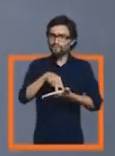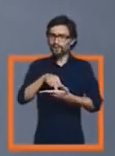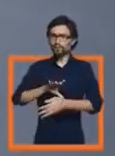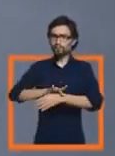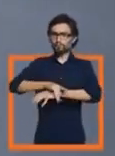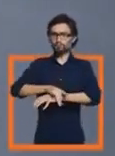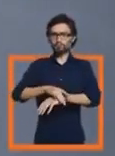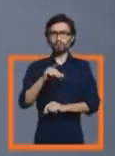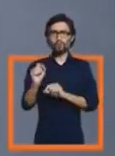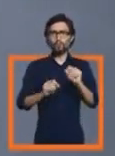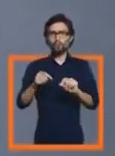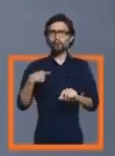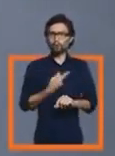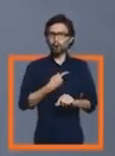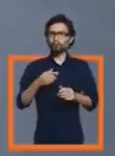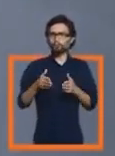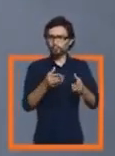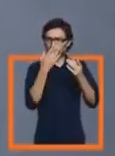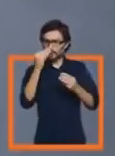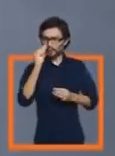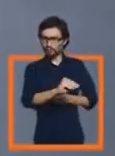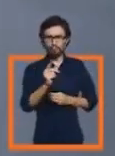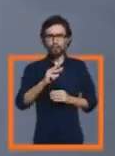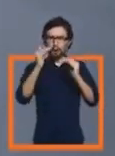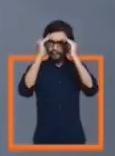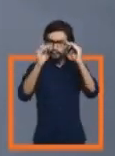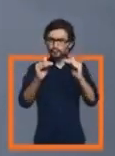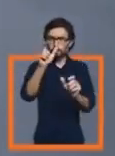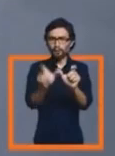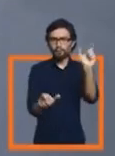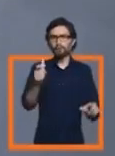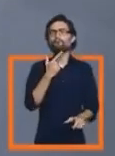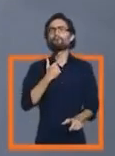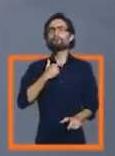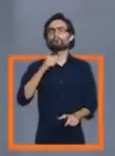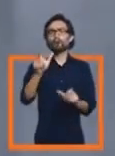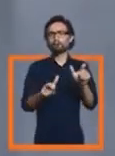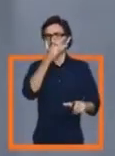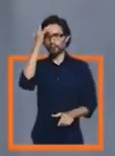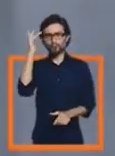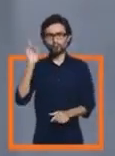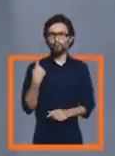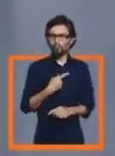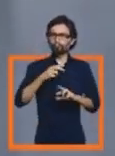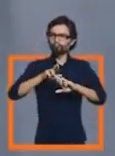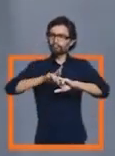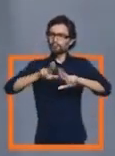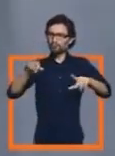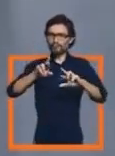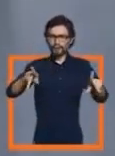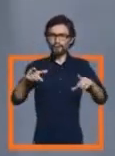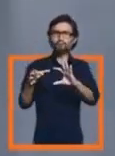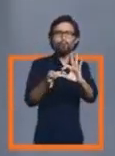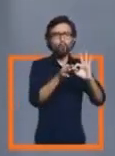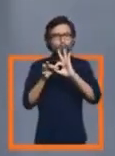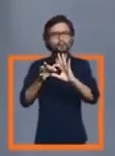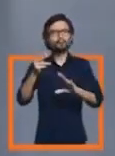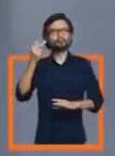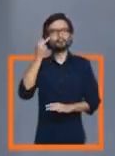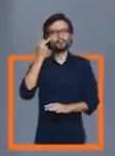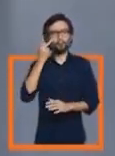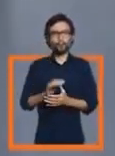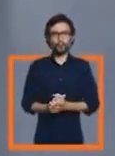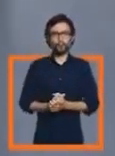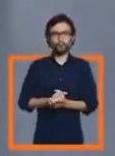pulso firme, sem deixar nada pelo caminho e respeitando a vontade do povo. Vamos superar essas diferenças. Vamos unir São